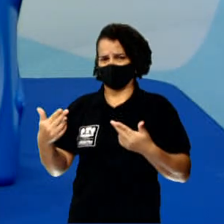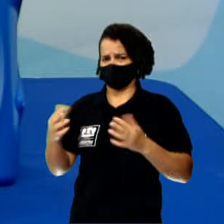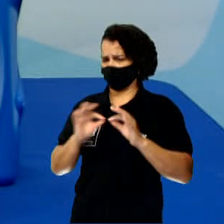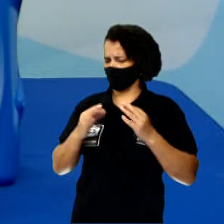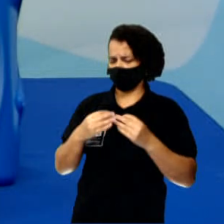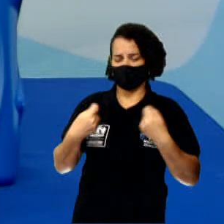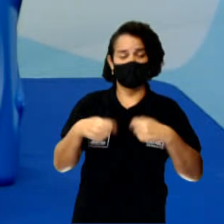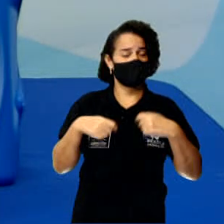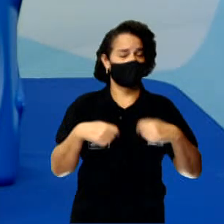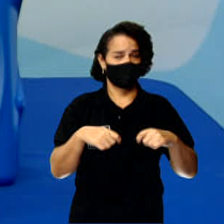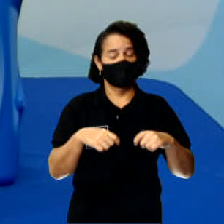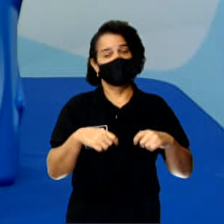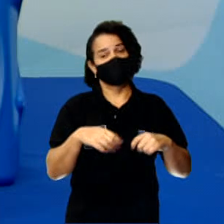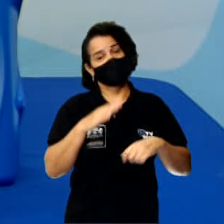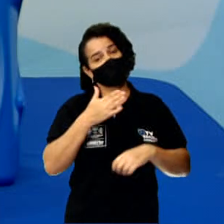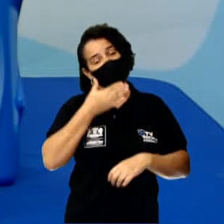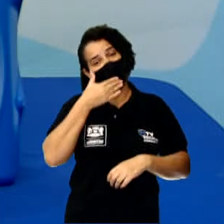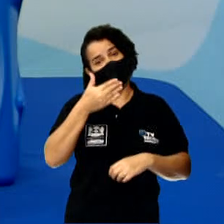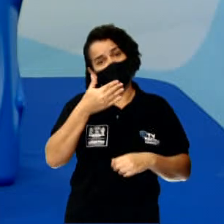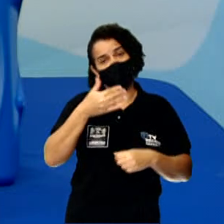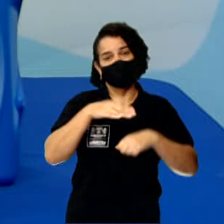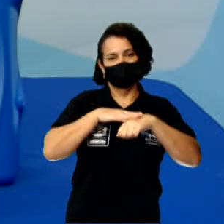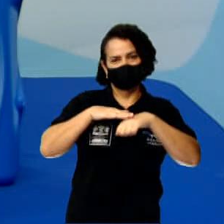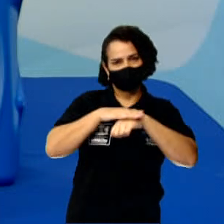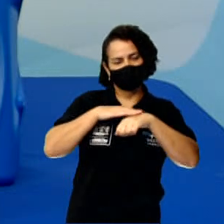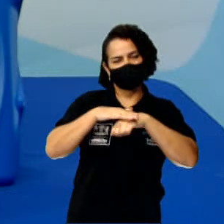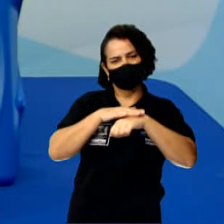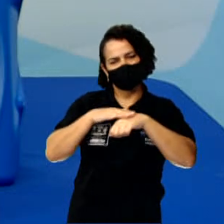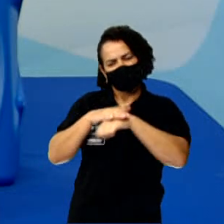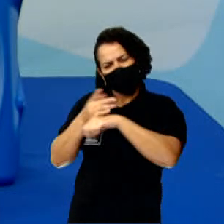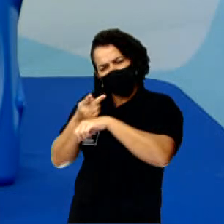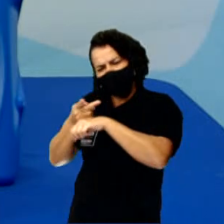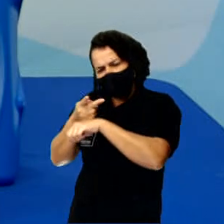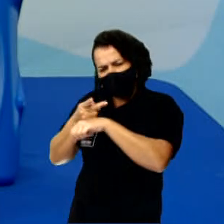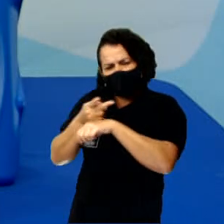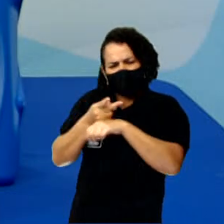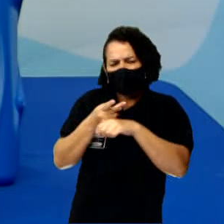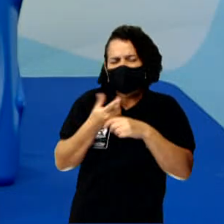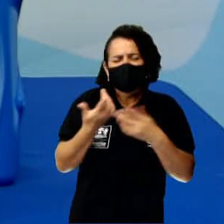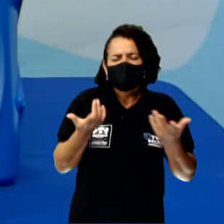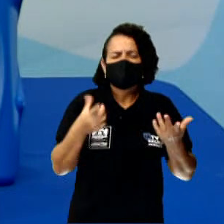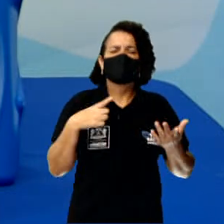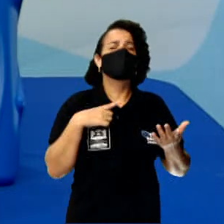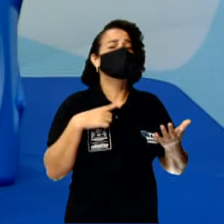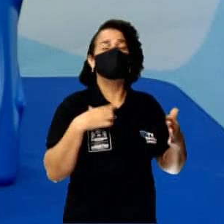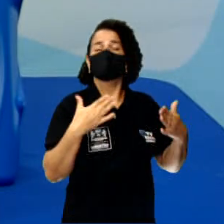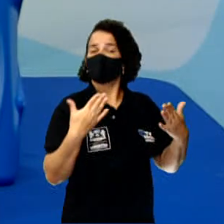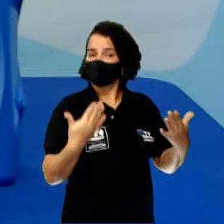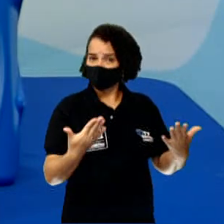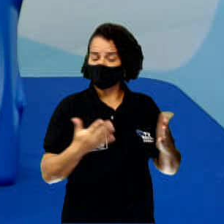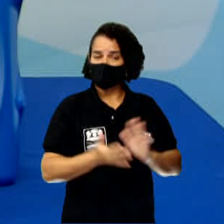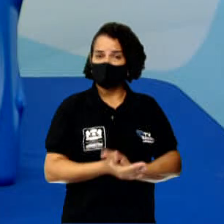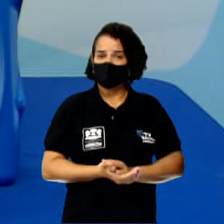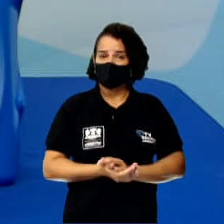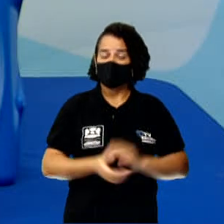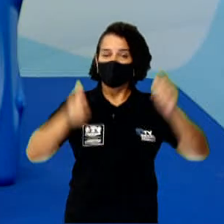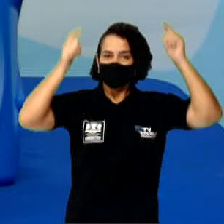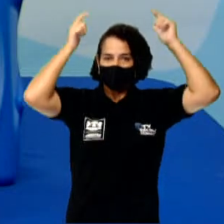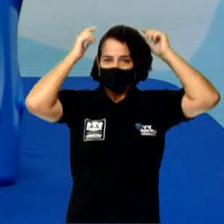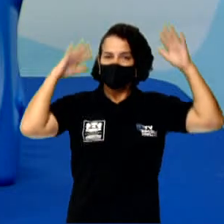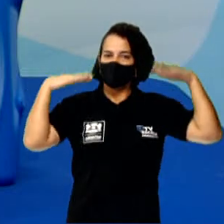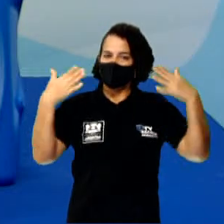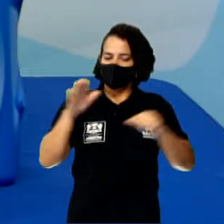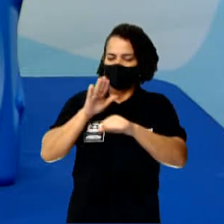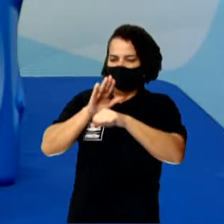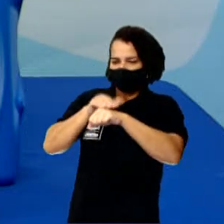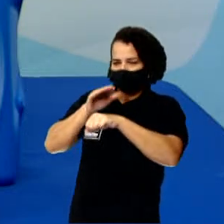é melhor conversar e procurar direitinho saber o que é que houve, o que é que há. A rainha então convocou as meninas